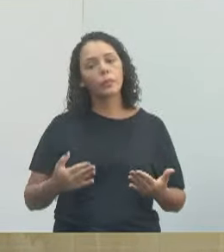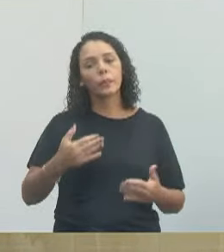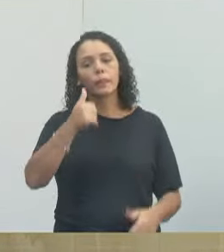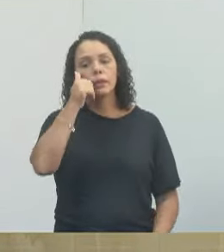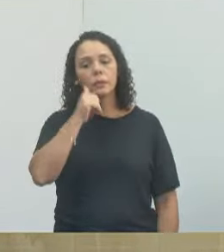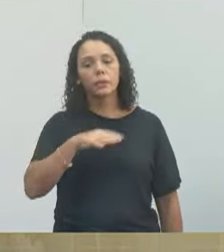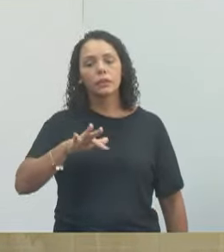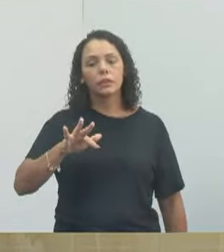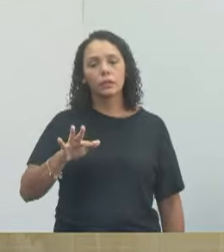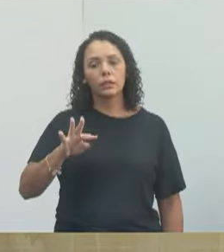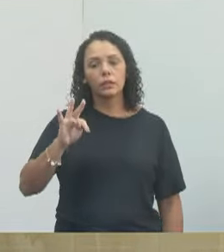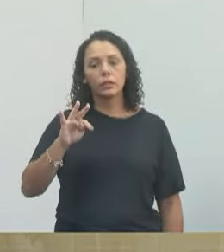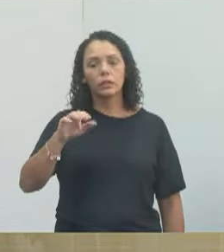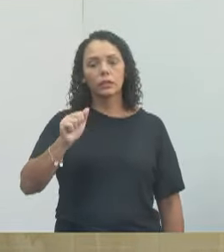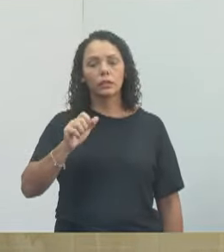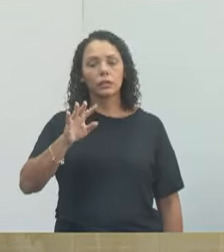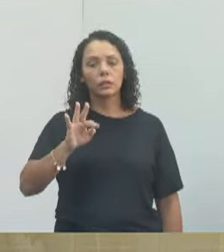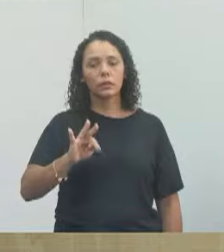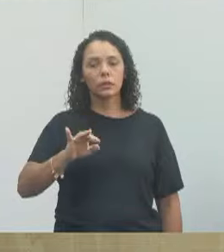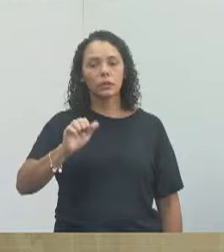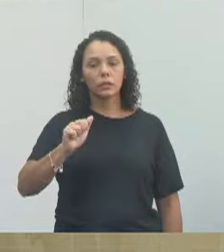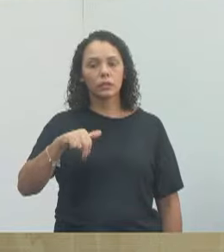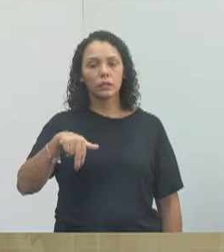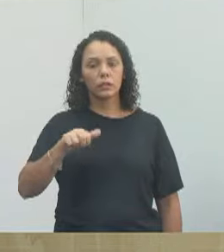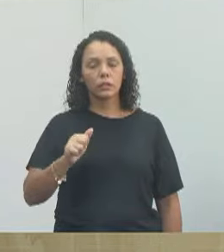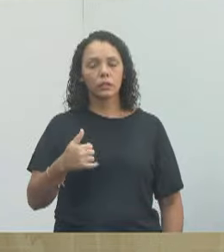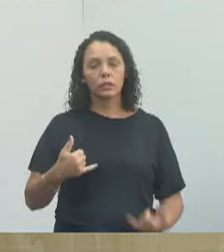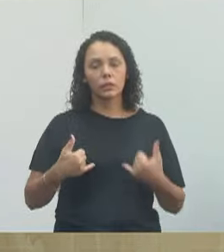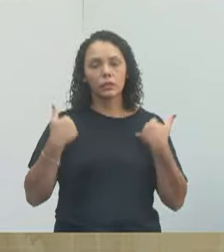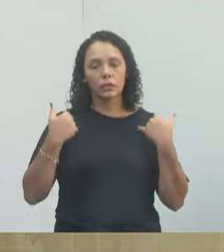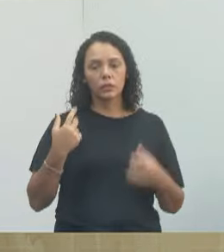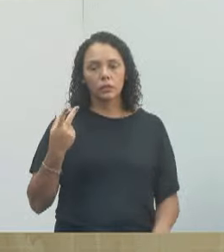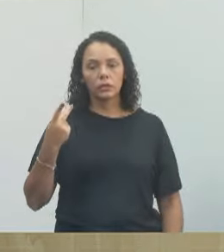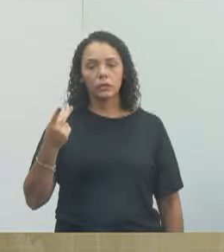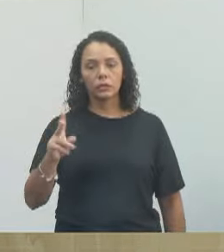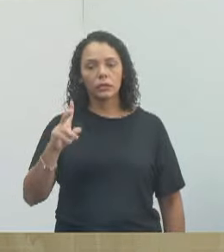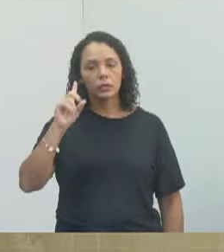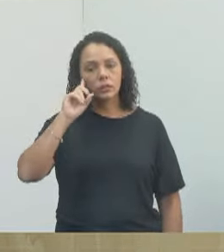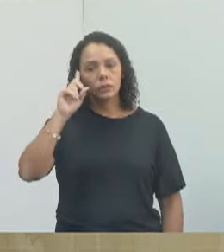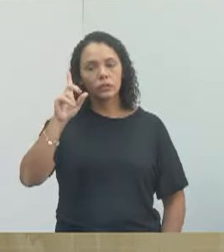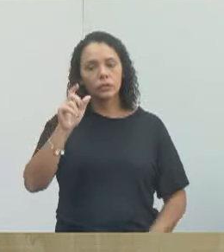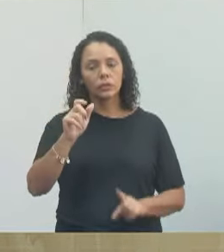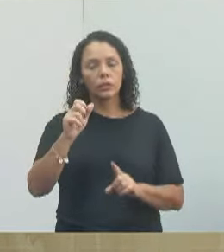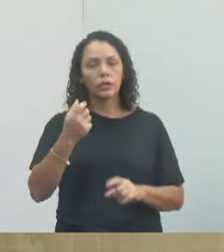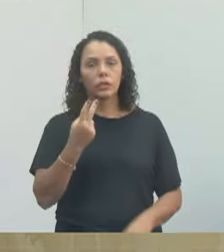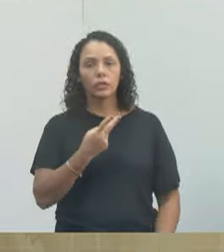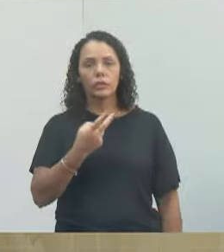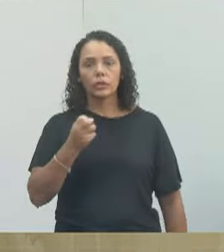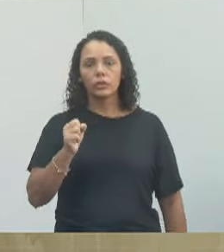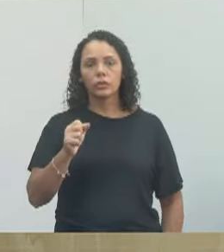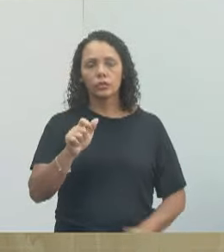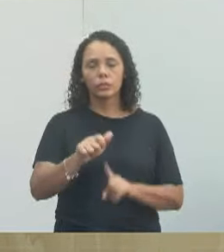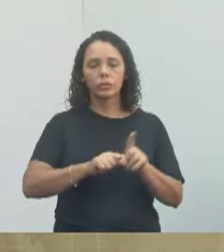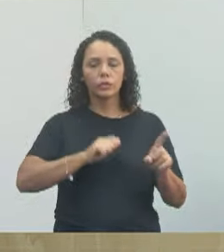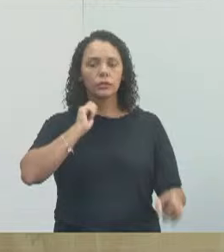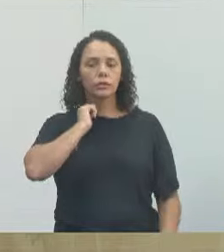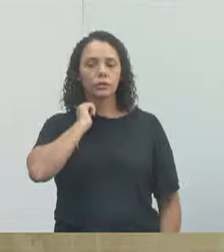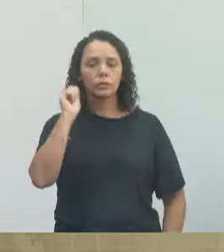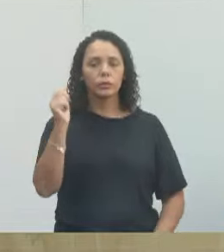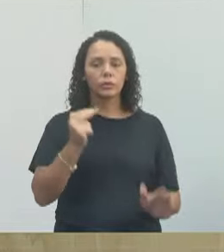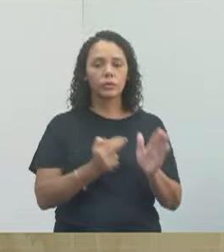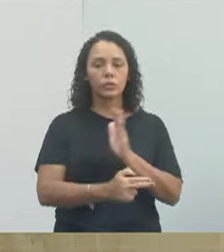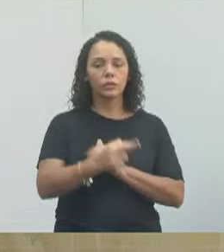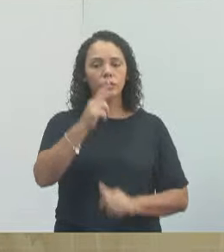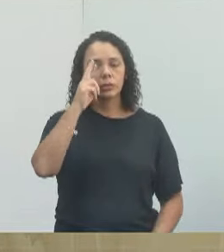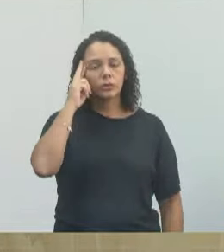Fabri pelo transcurso do seu aniversário comemorado em 28 de Abril autoria Ronin Moção 323